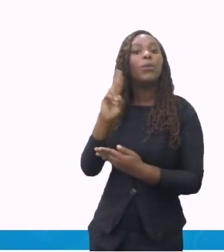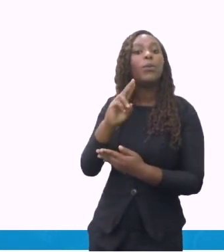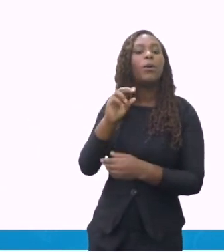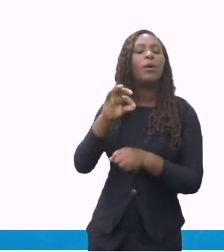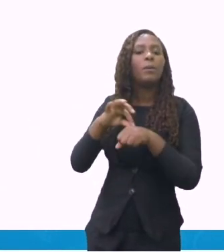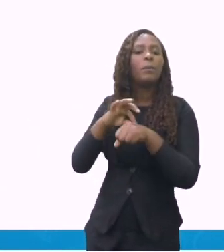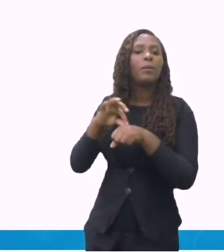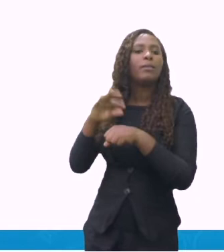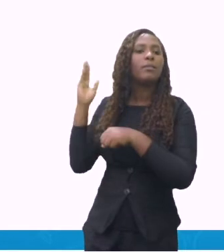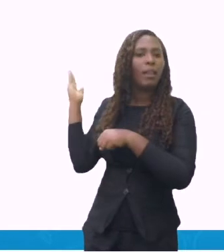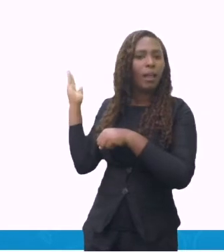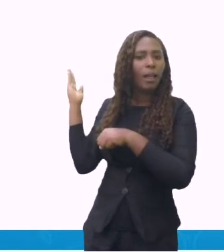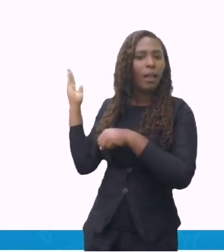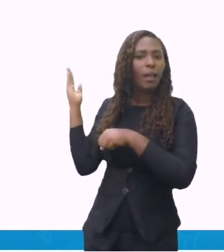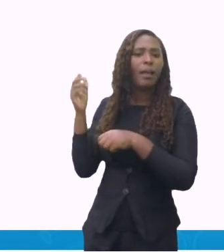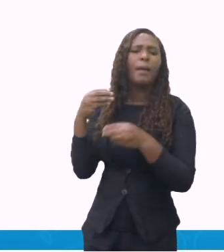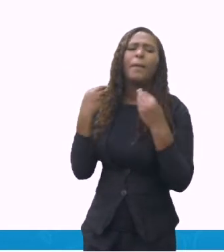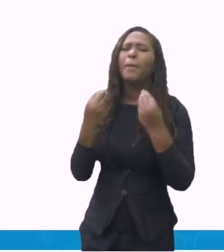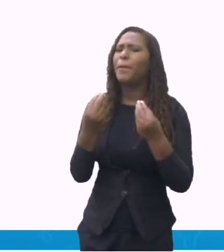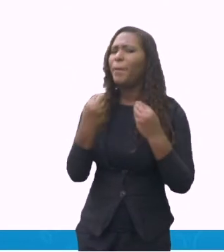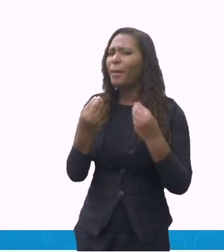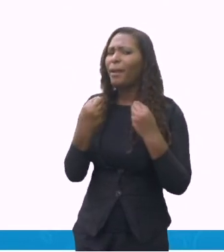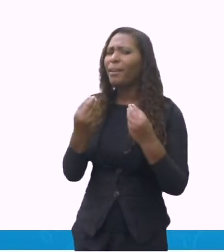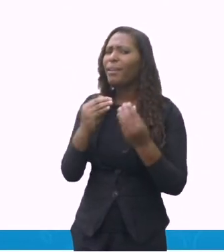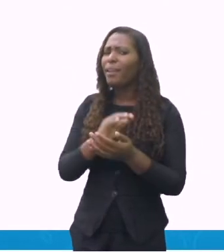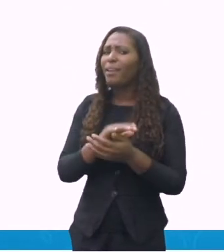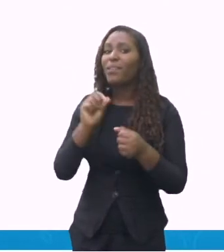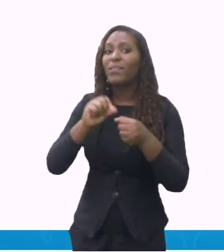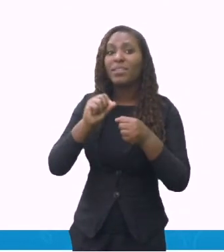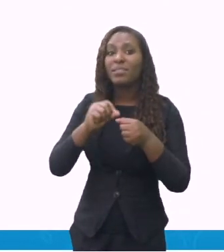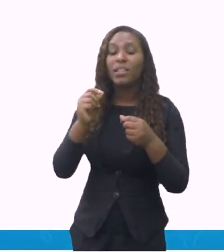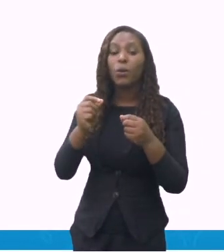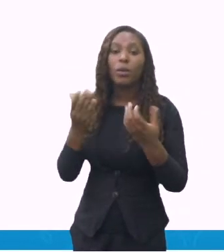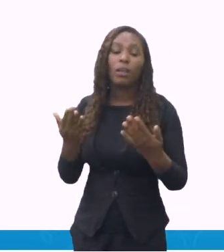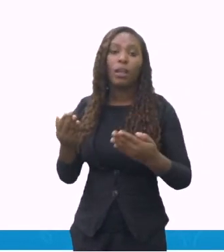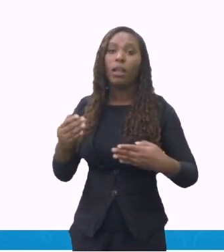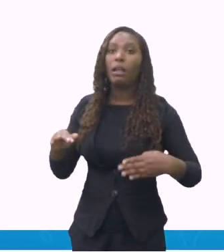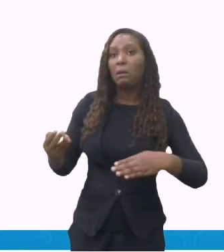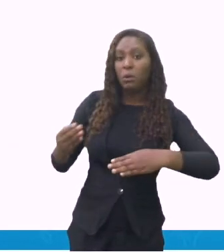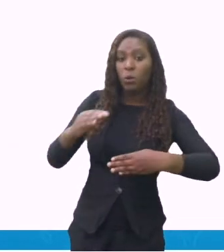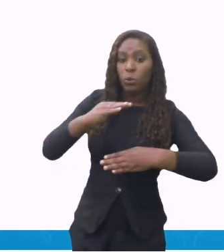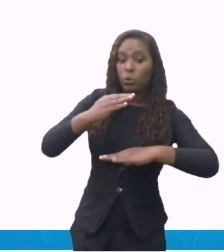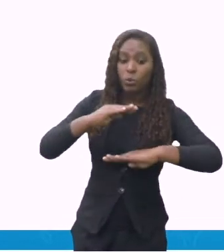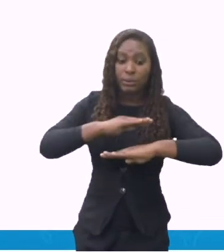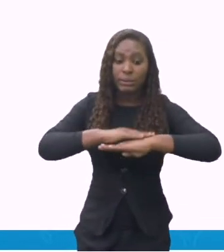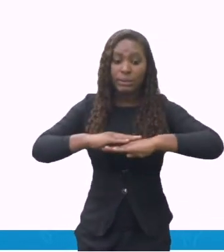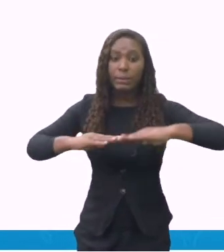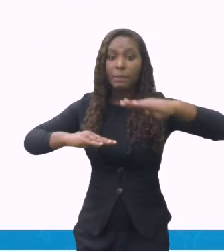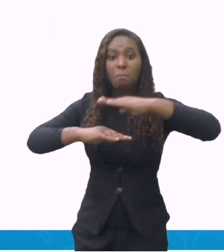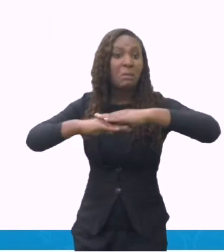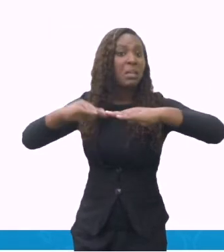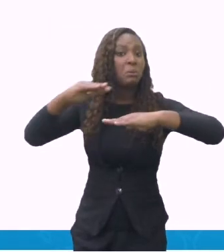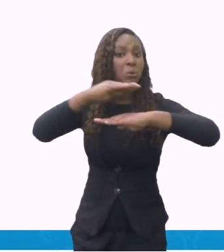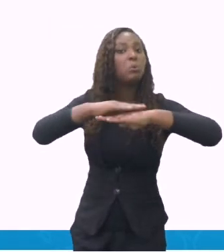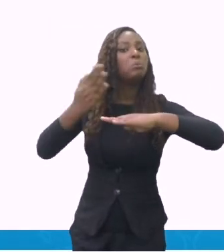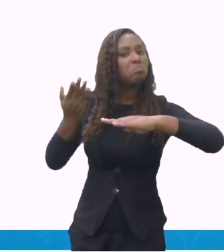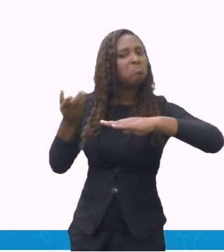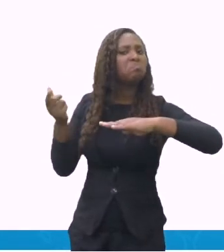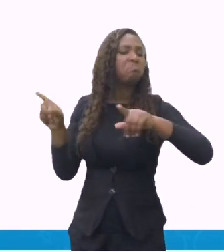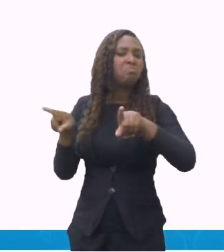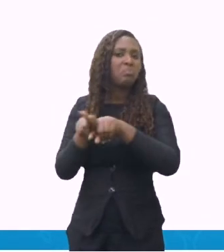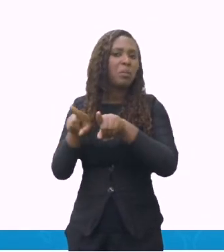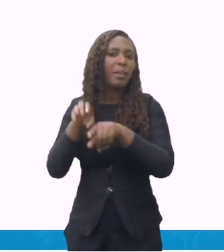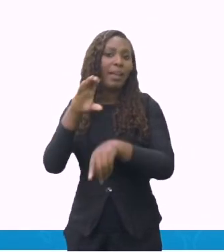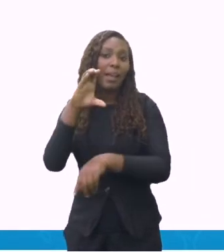produção de cimento, produção de cal, calcário aplicado também no solo como fertilizante,